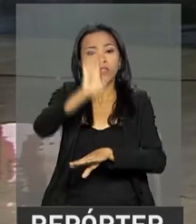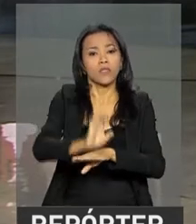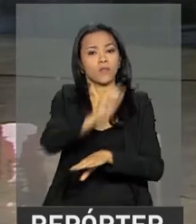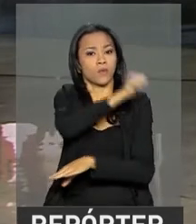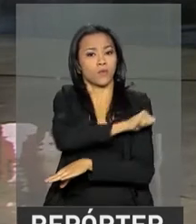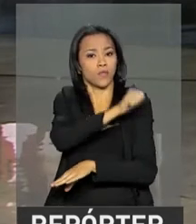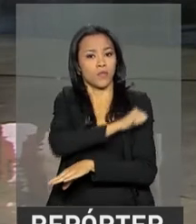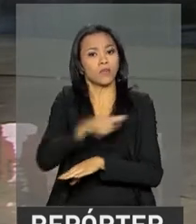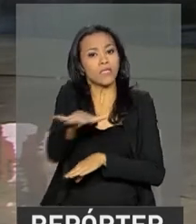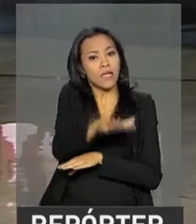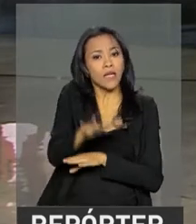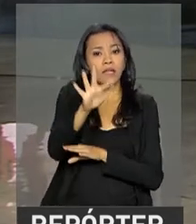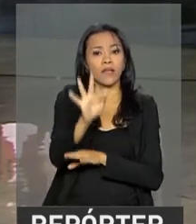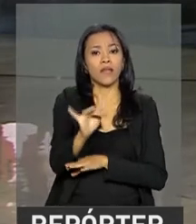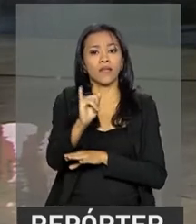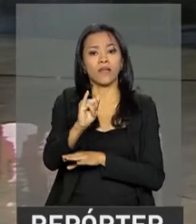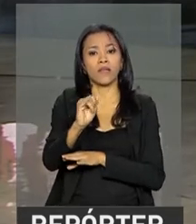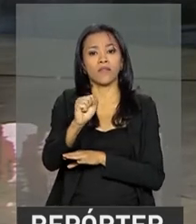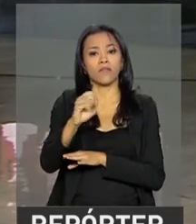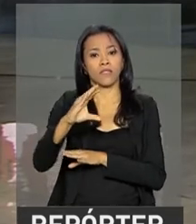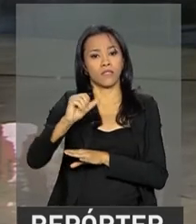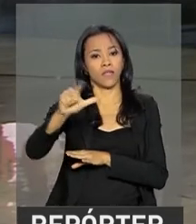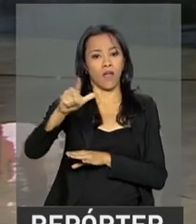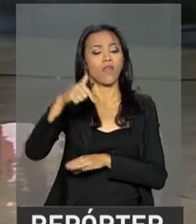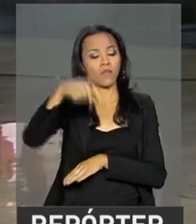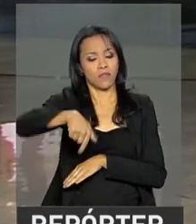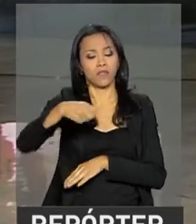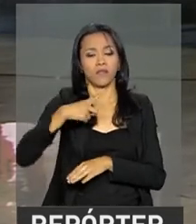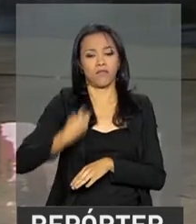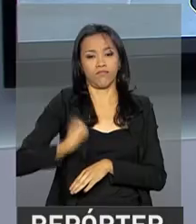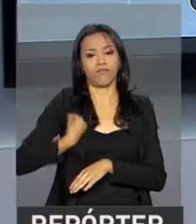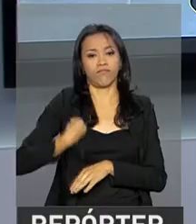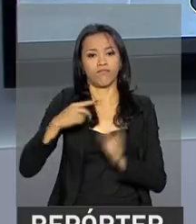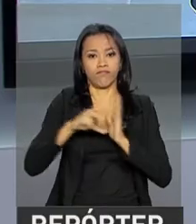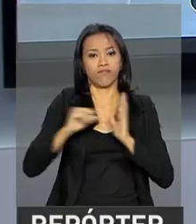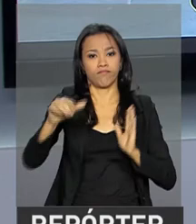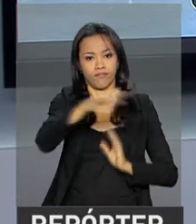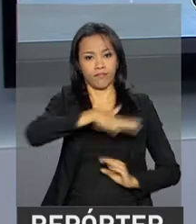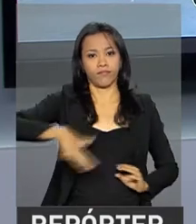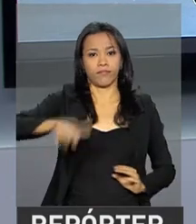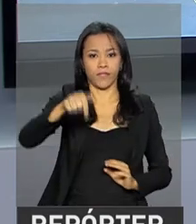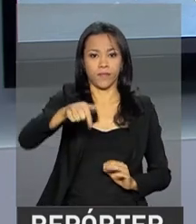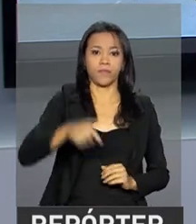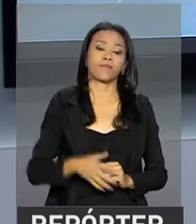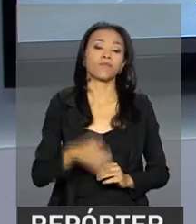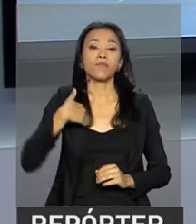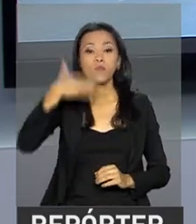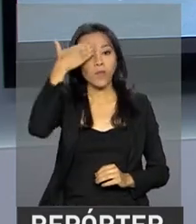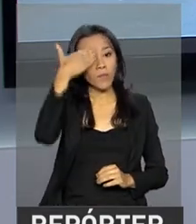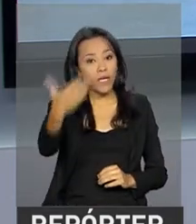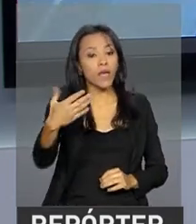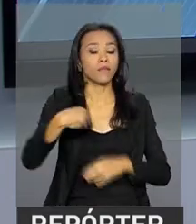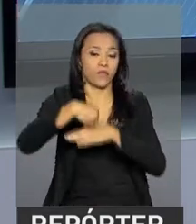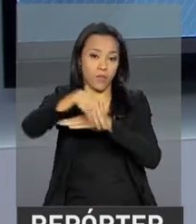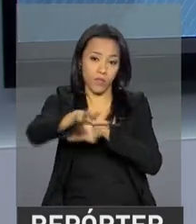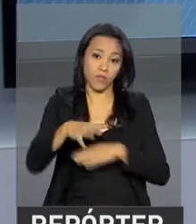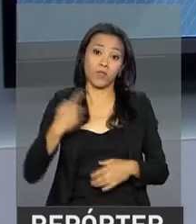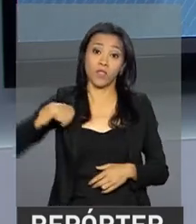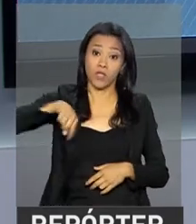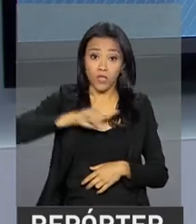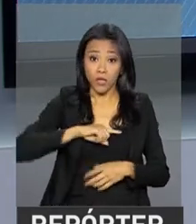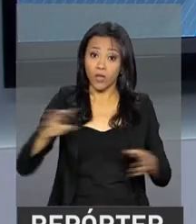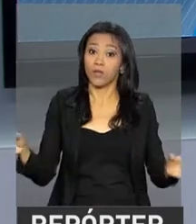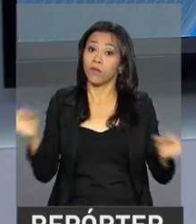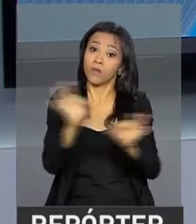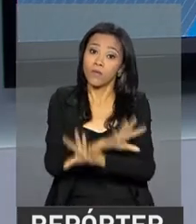ser aqui mesmo, no Palácio do Planalto. Eu volto com você, Carol. Obrigada pelas informações, Ney. E nós